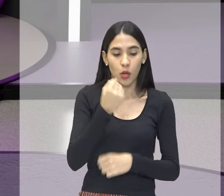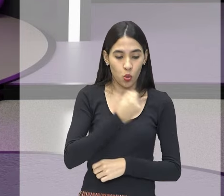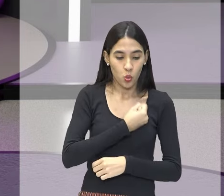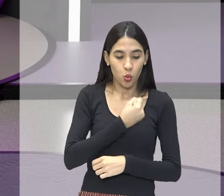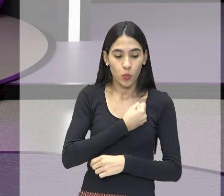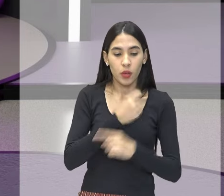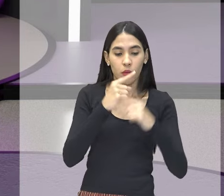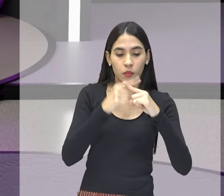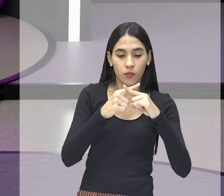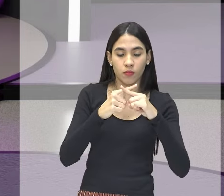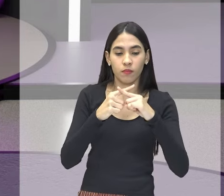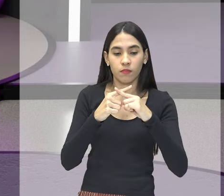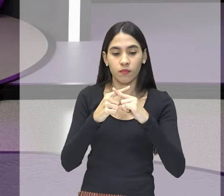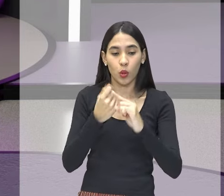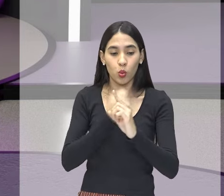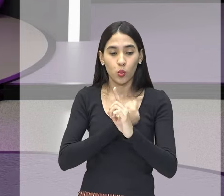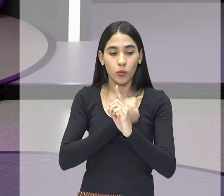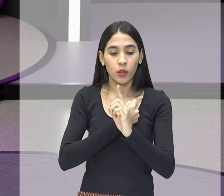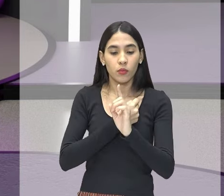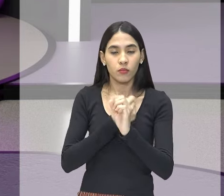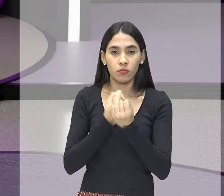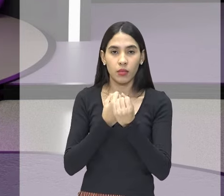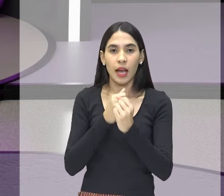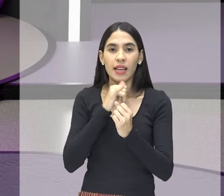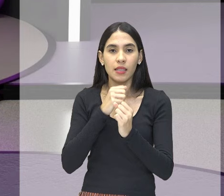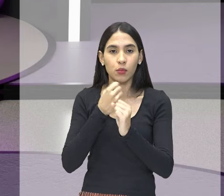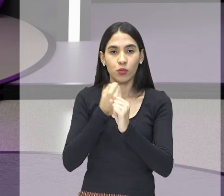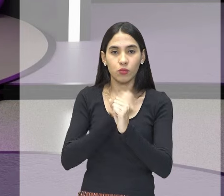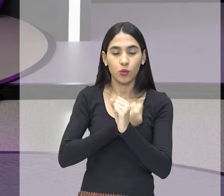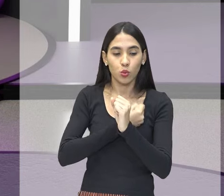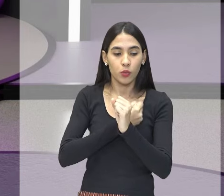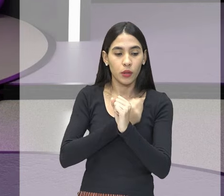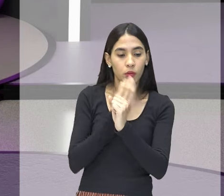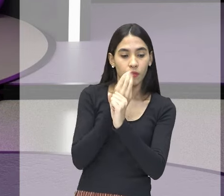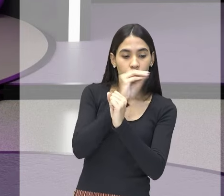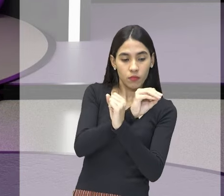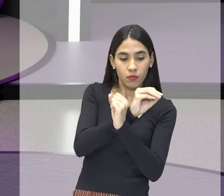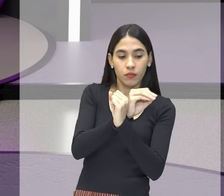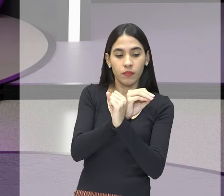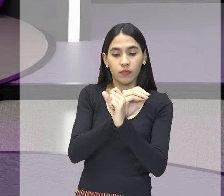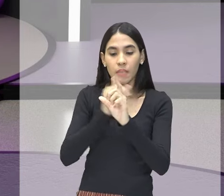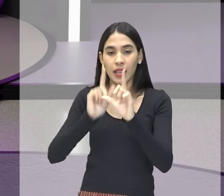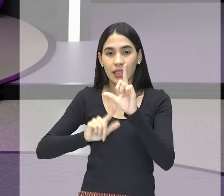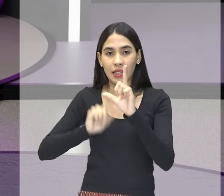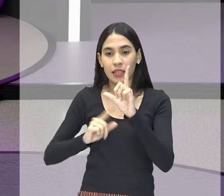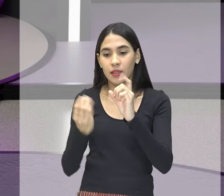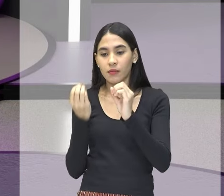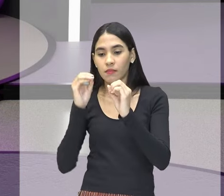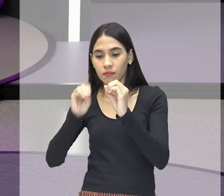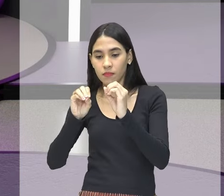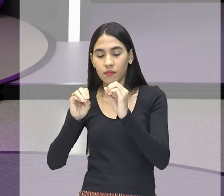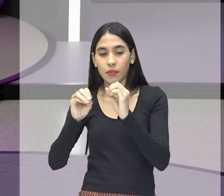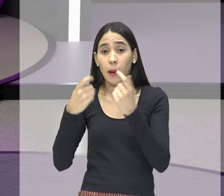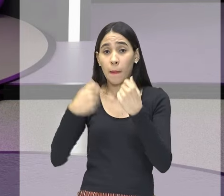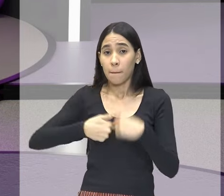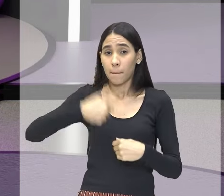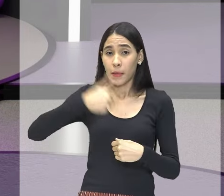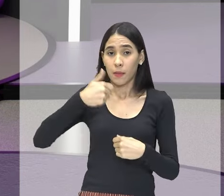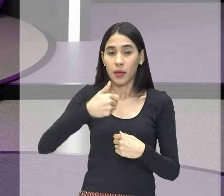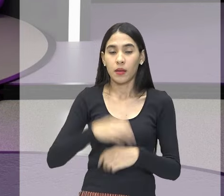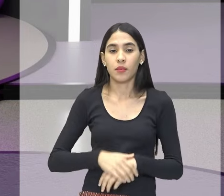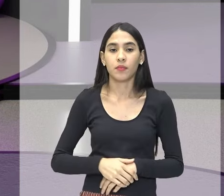os números na frente das variáveis. Ali a parte literal, as letrinhas que vão aparecer. Exemplo,